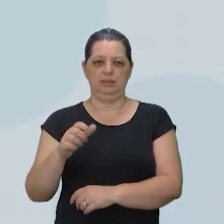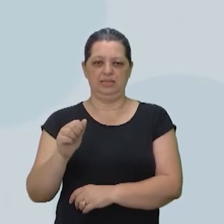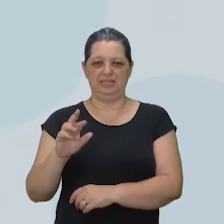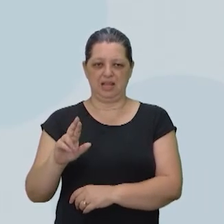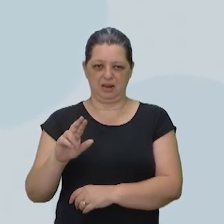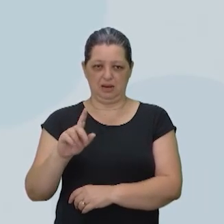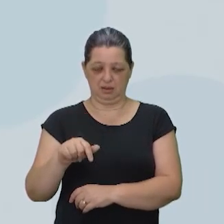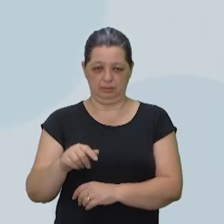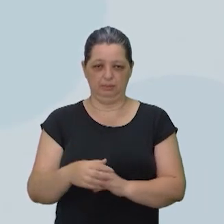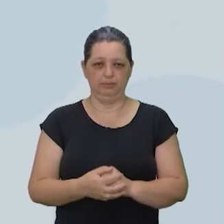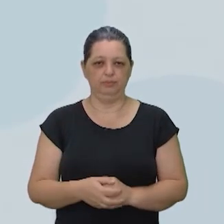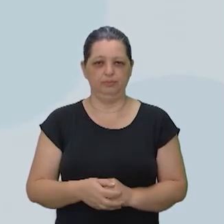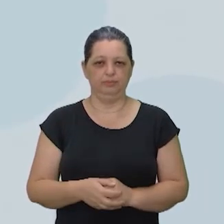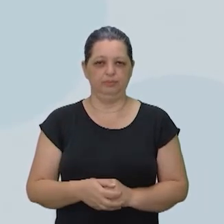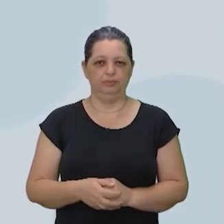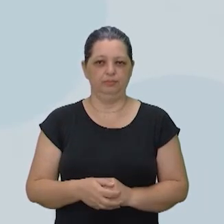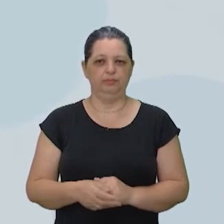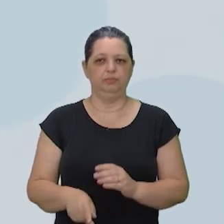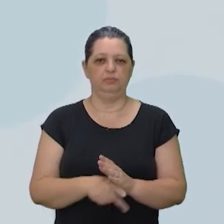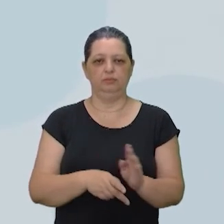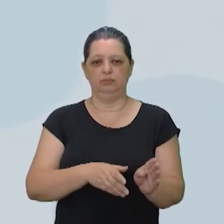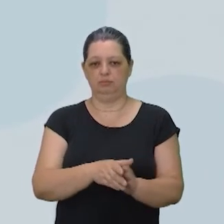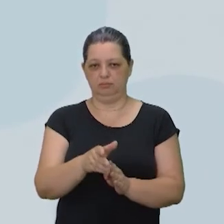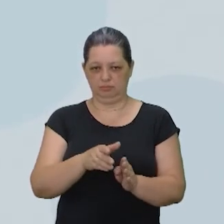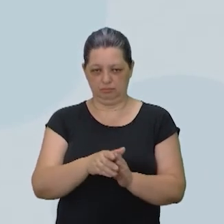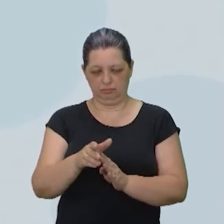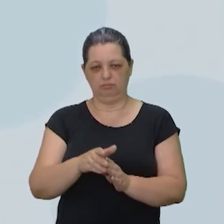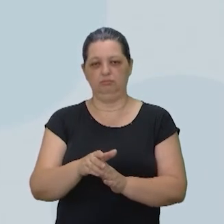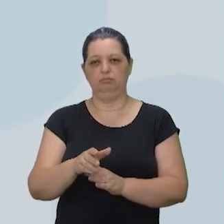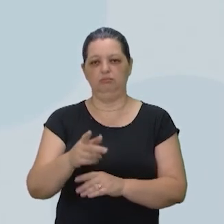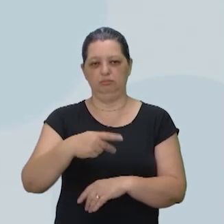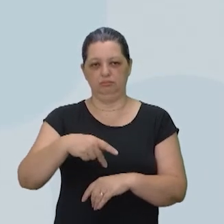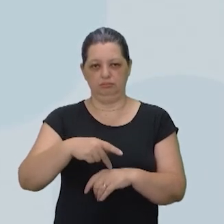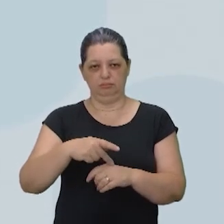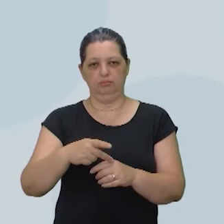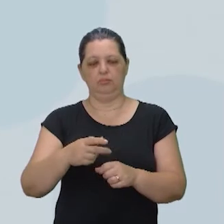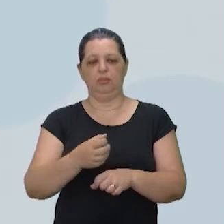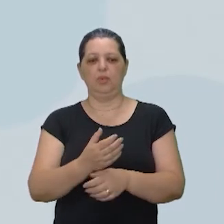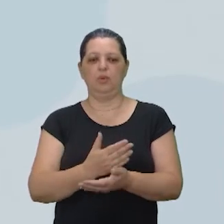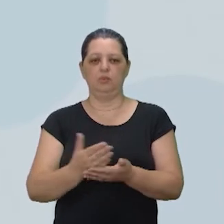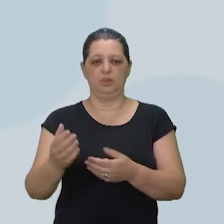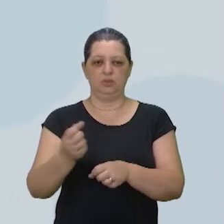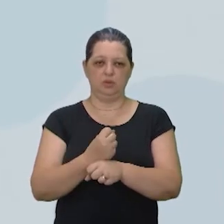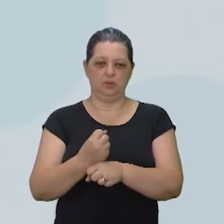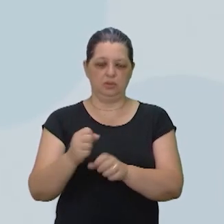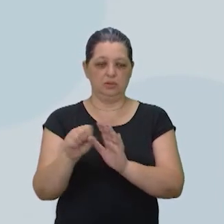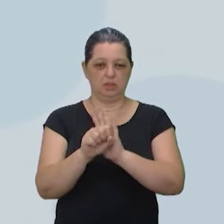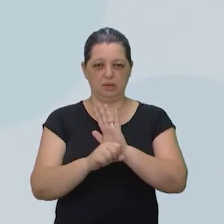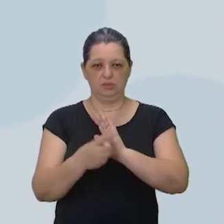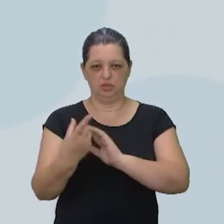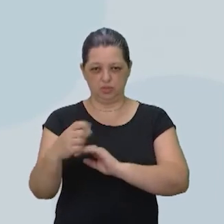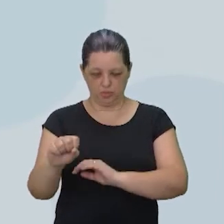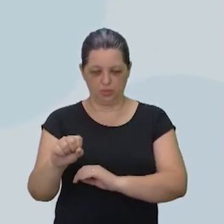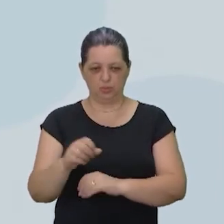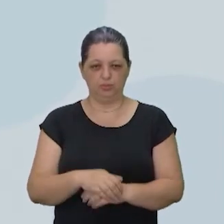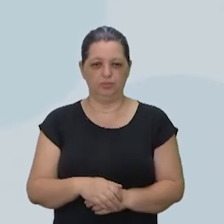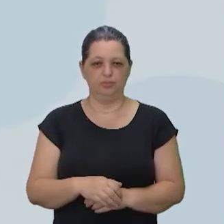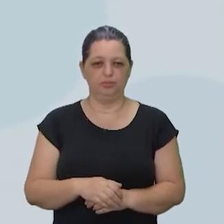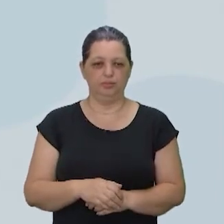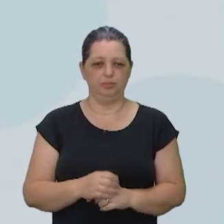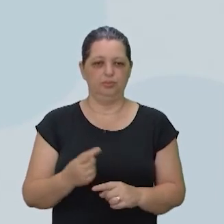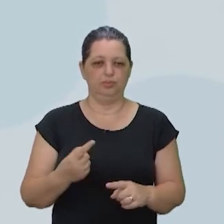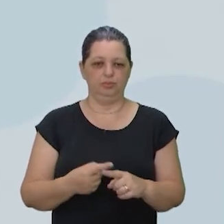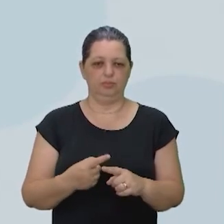Né? Onde funcionou o Conselho das Índias até o começo do século XVIII. Troca no LED para mim, Mafezinha, por favor. Um